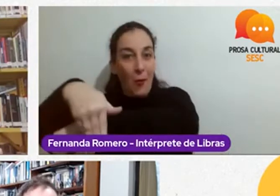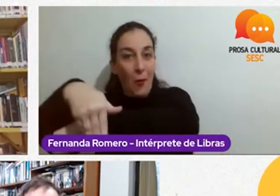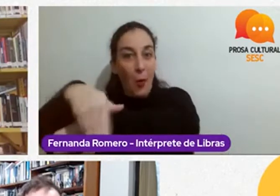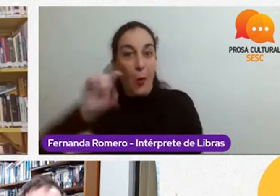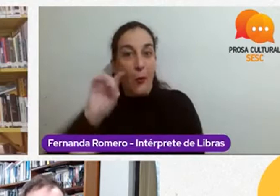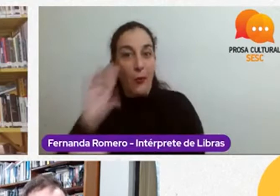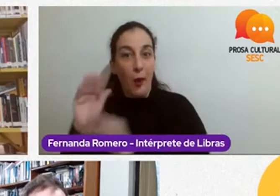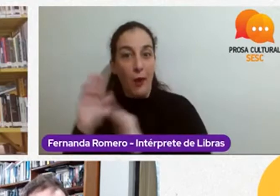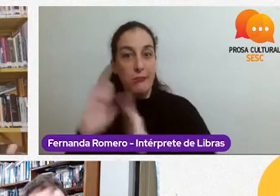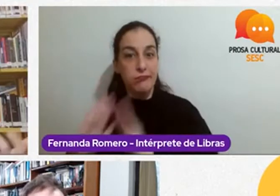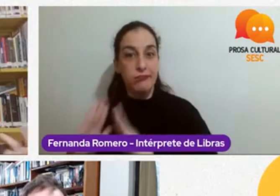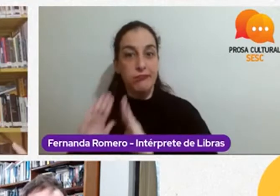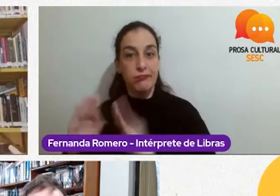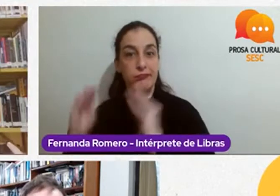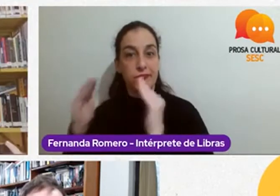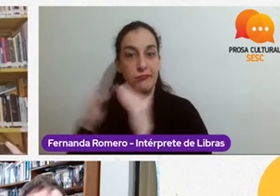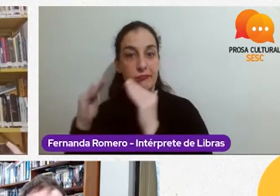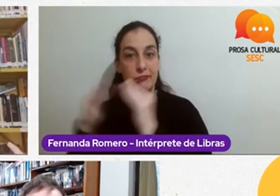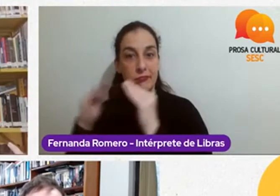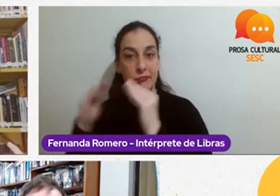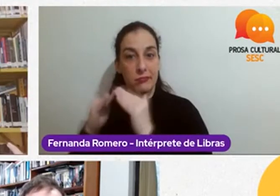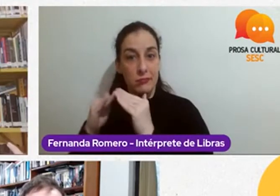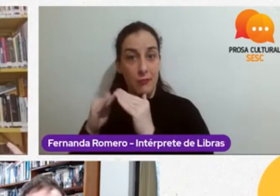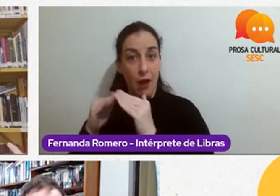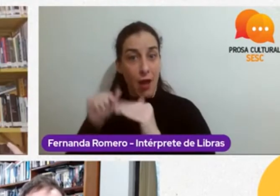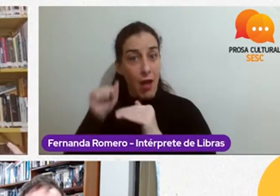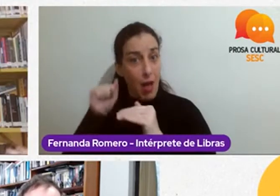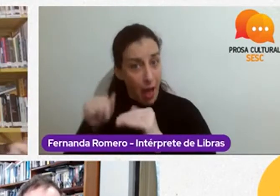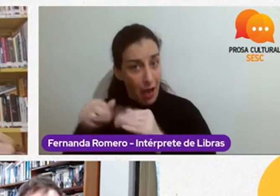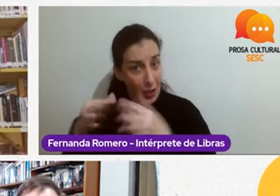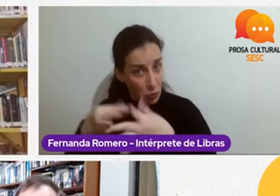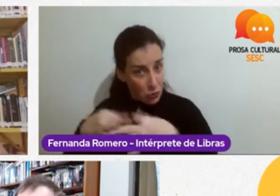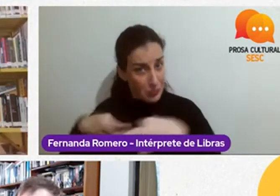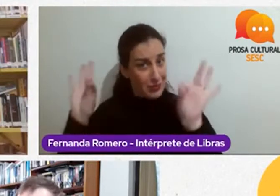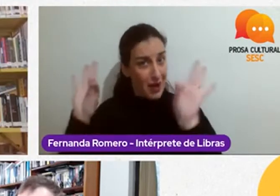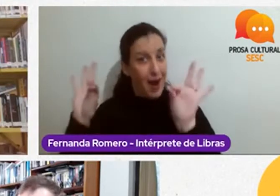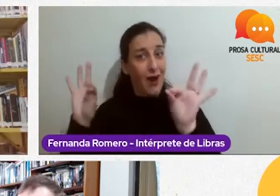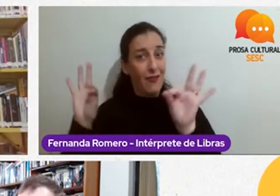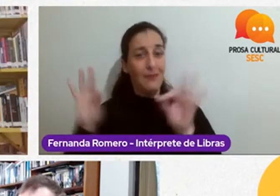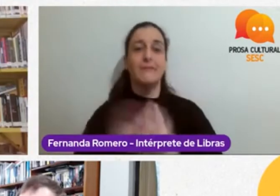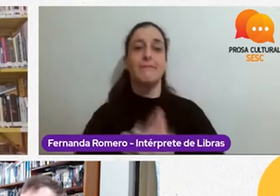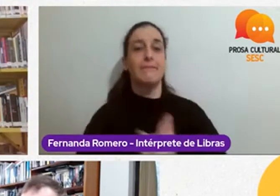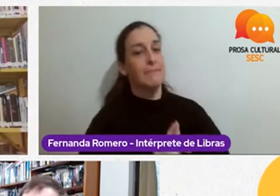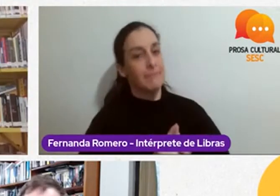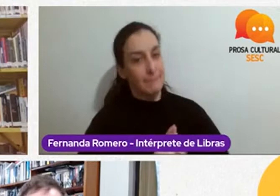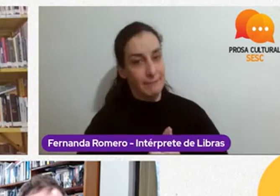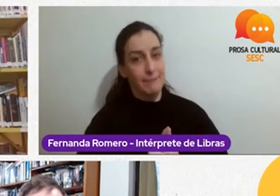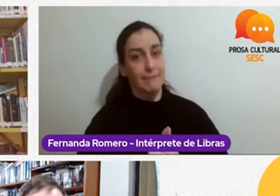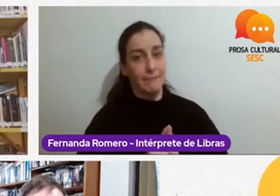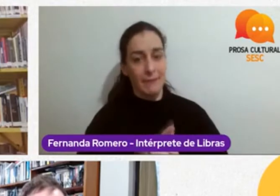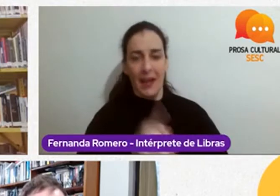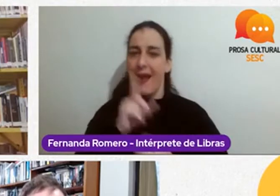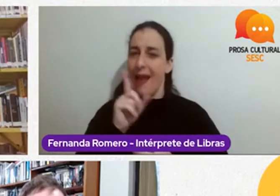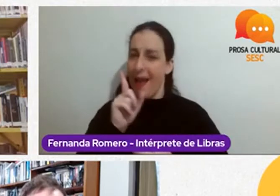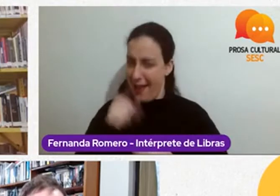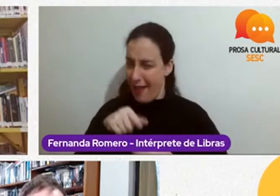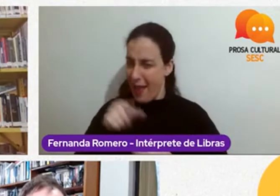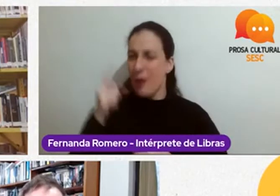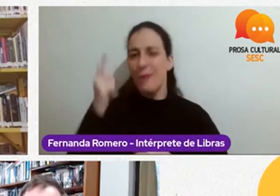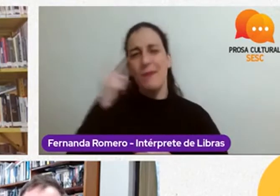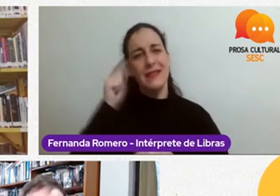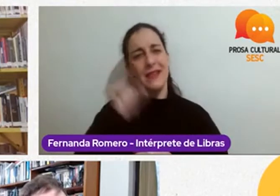de casa. É a arte que nos salva, né? Foi uma constatação que se